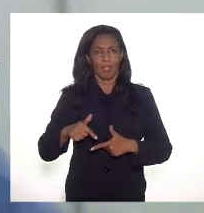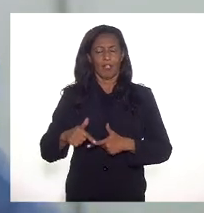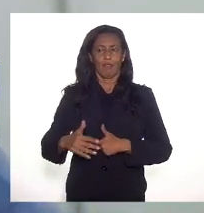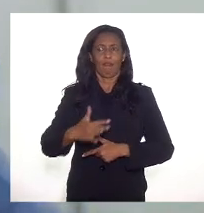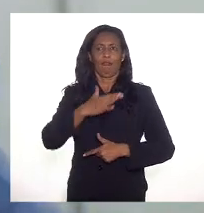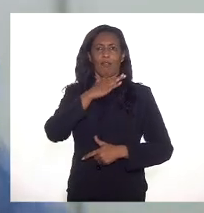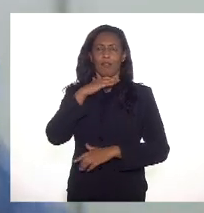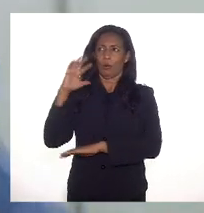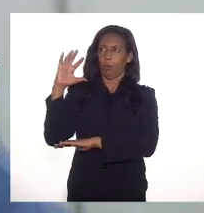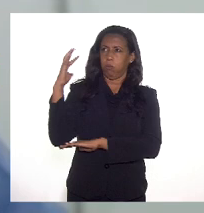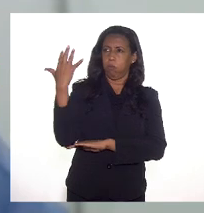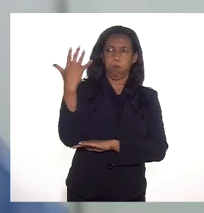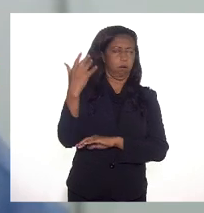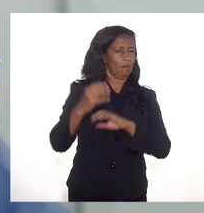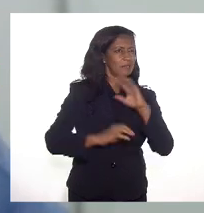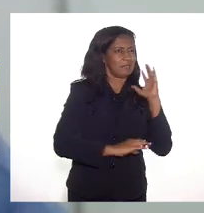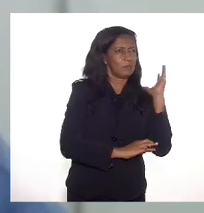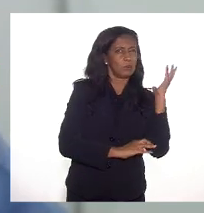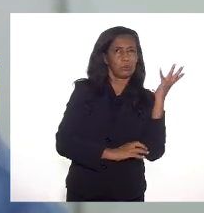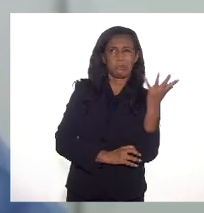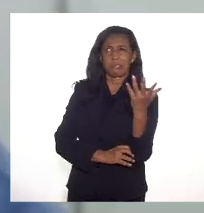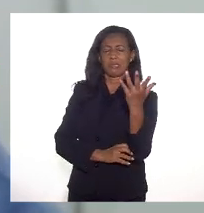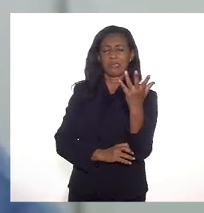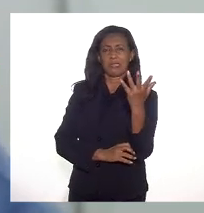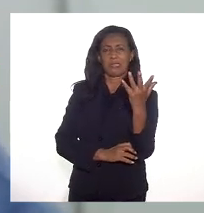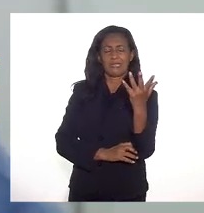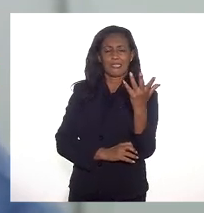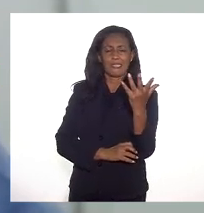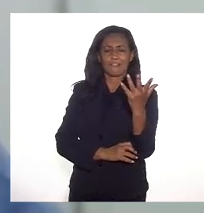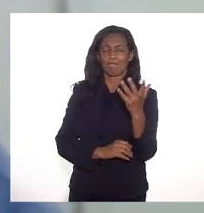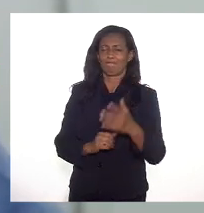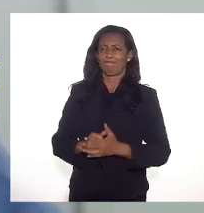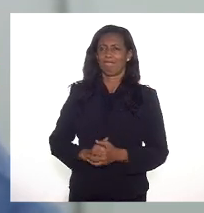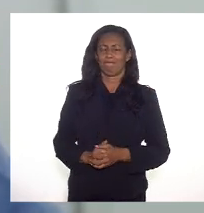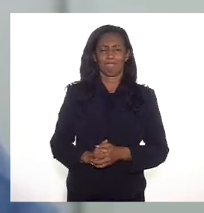ambiental sem precedentes,